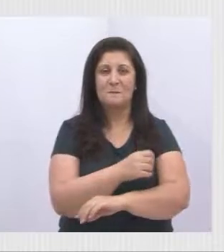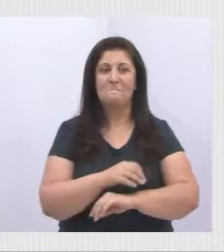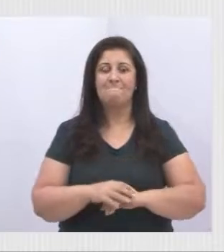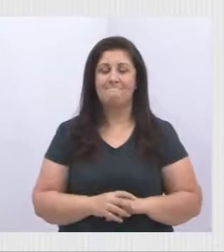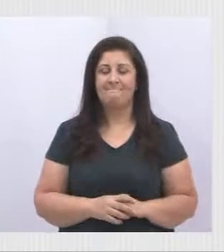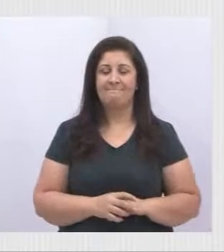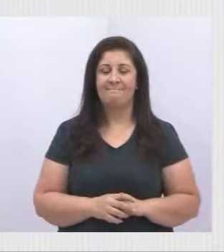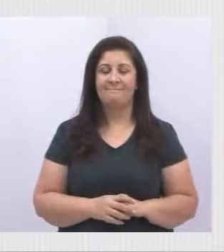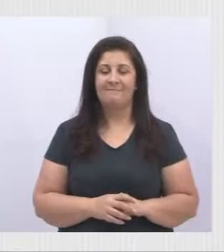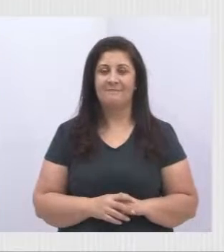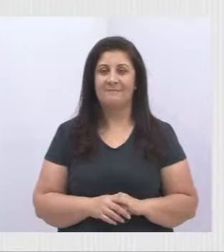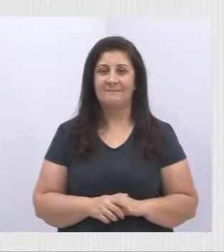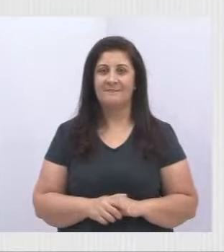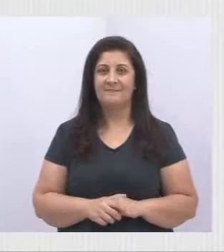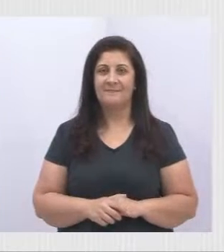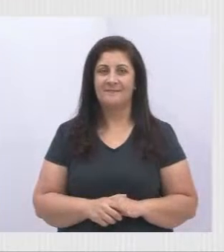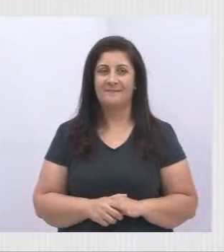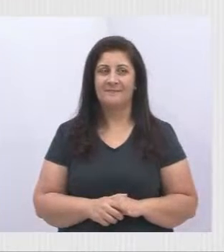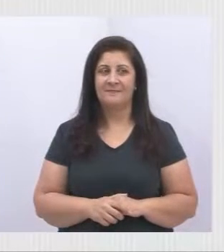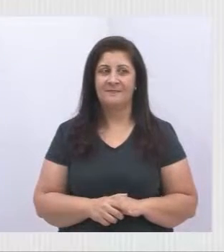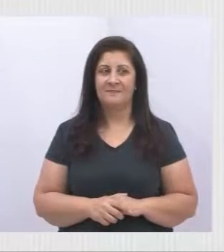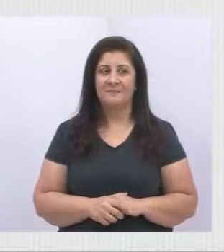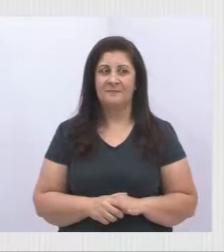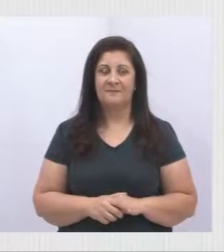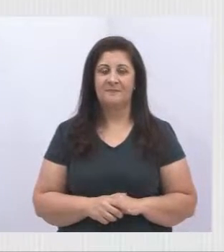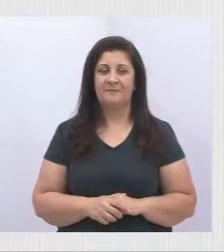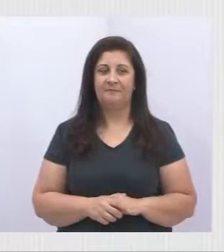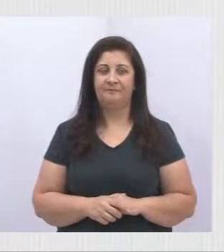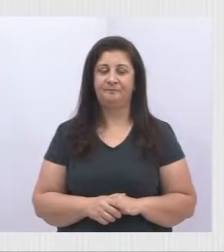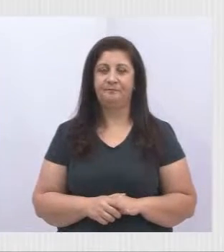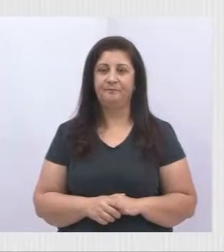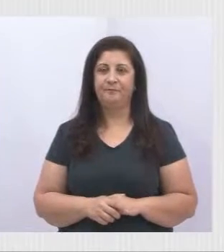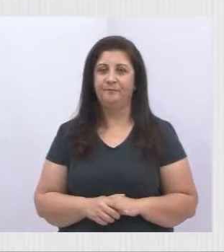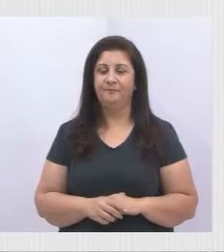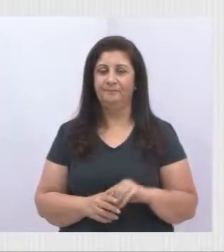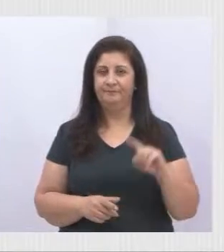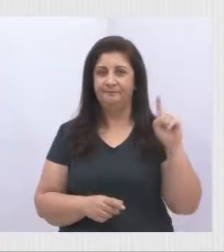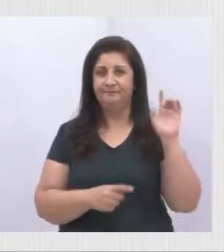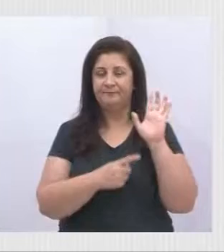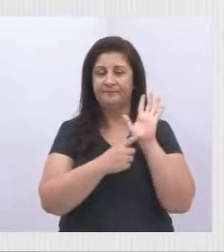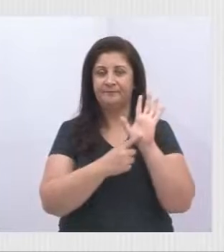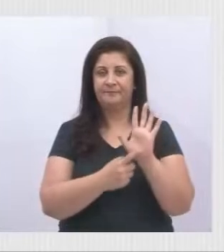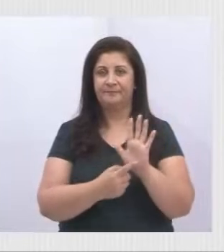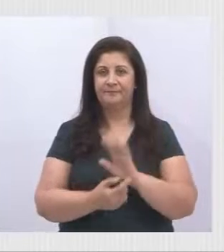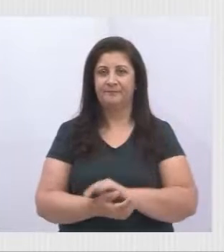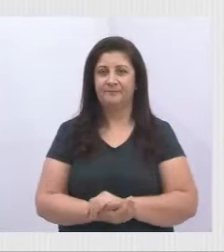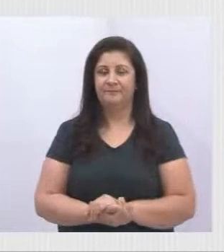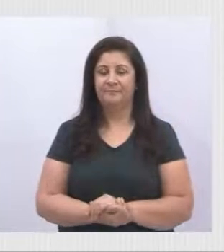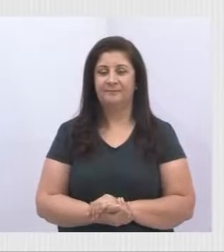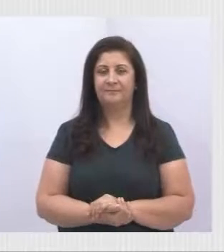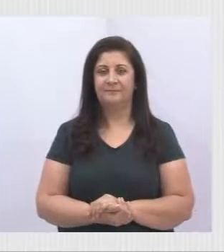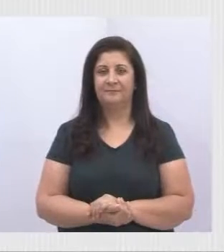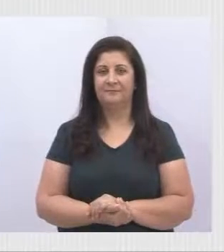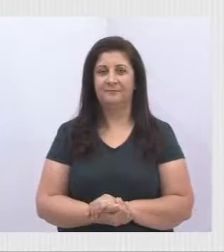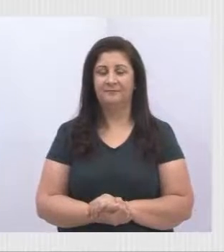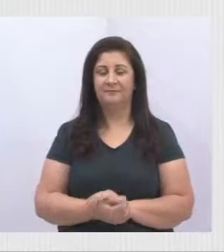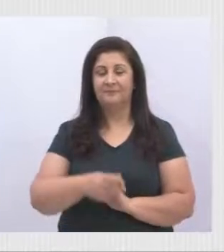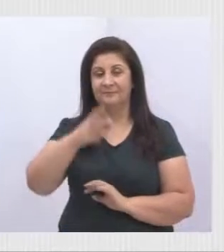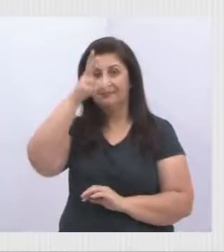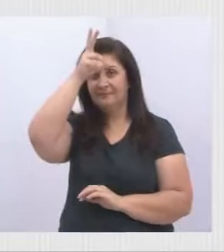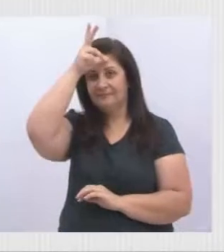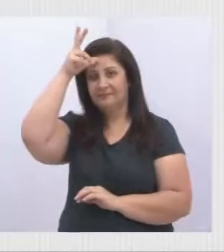loteamento da Dersul, no bairro Parque do Sino. A